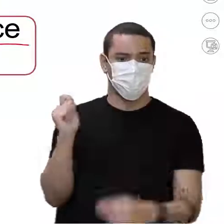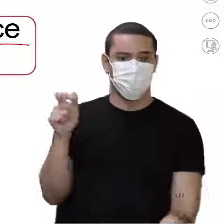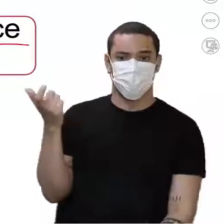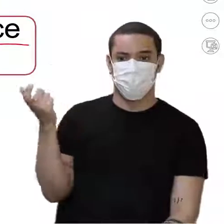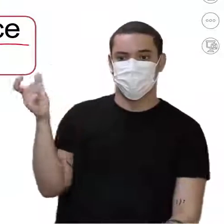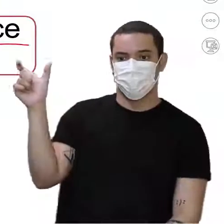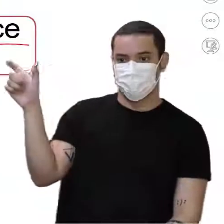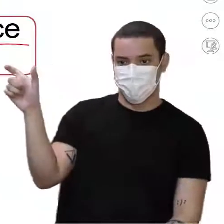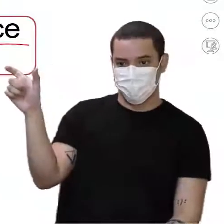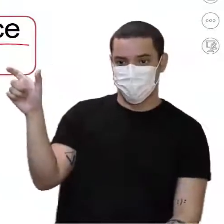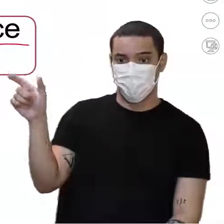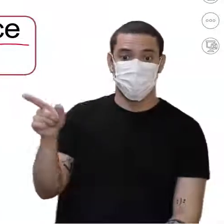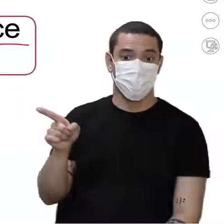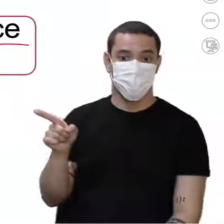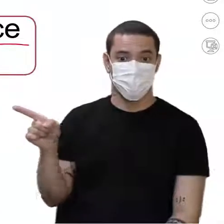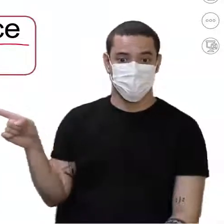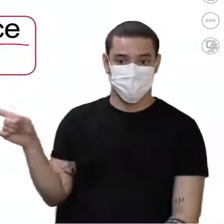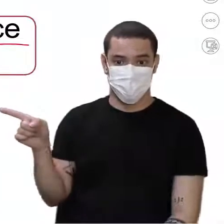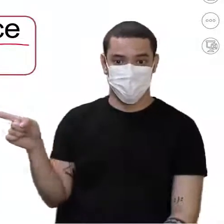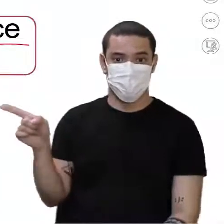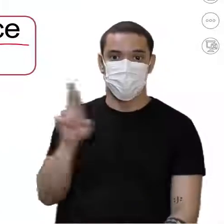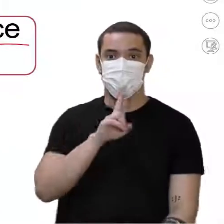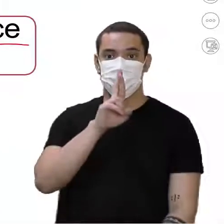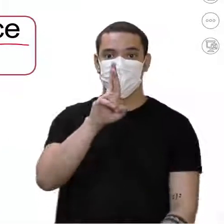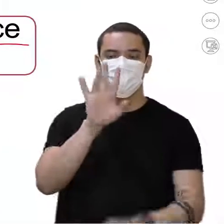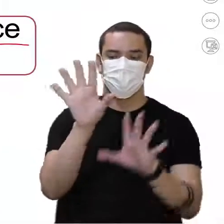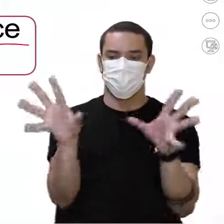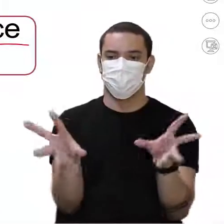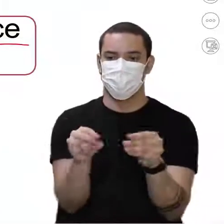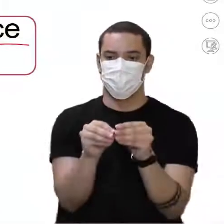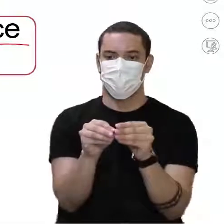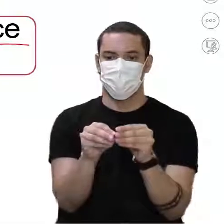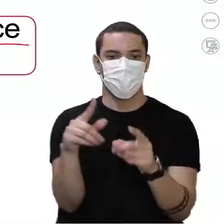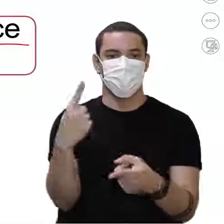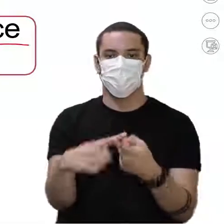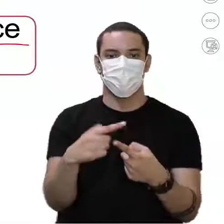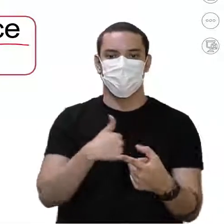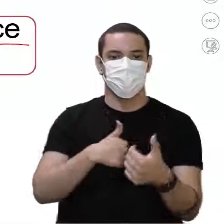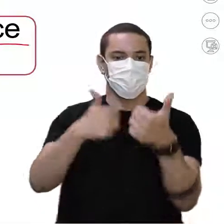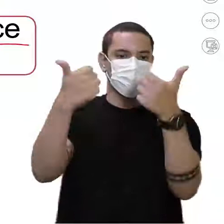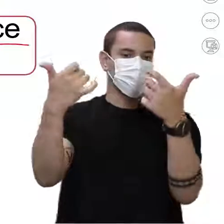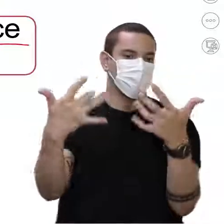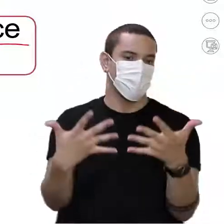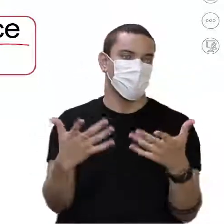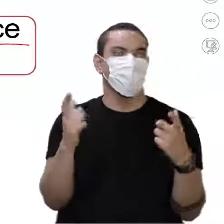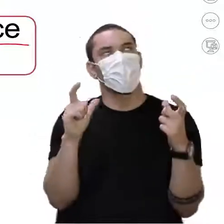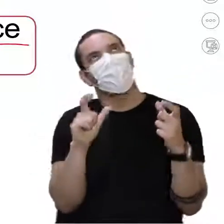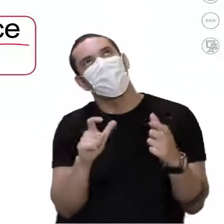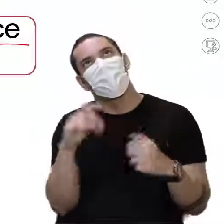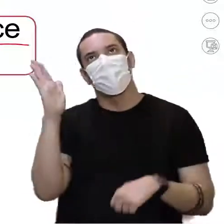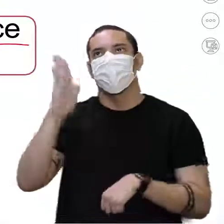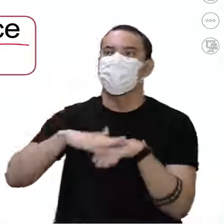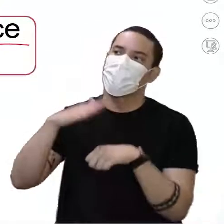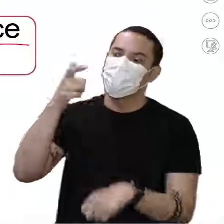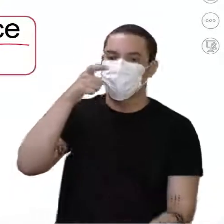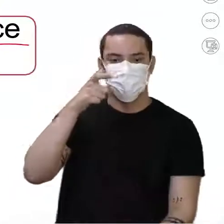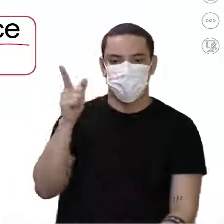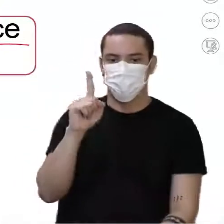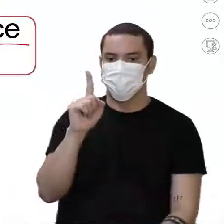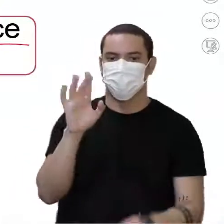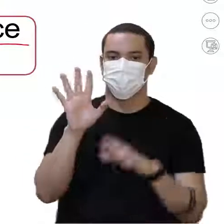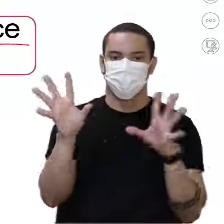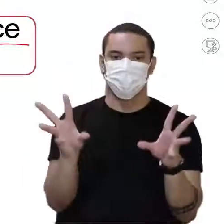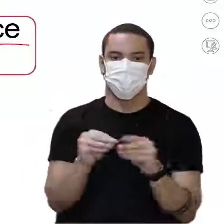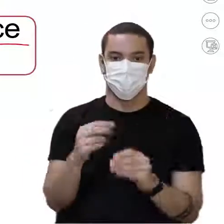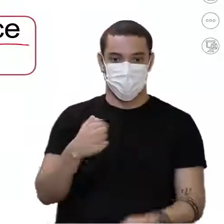Aqui é uma resposta mais curtinha, porque você não fala o lugar mais interessante, você só